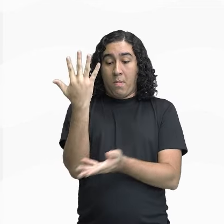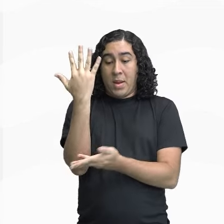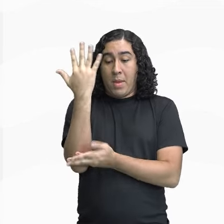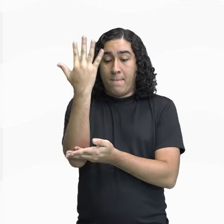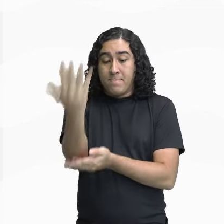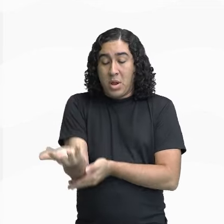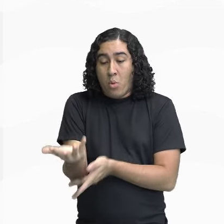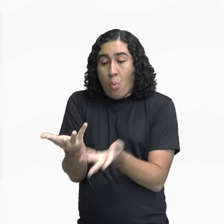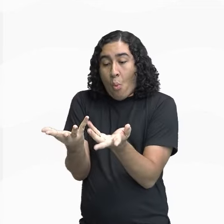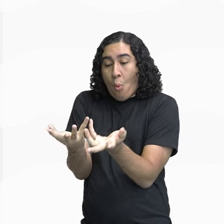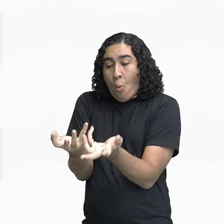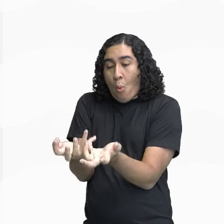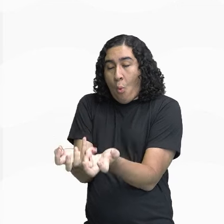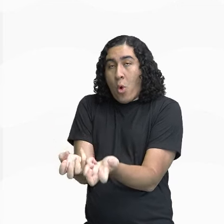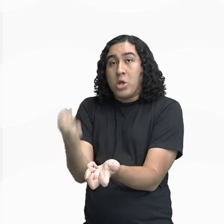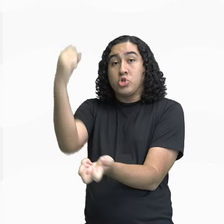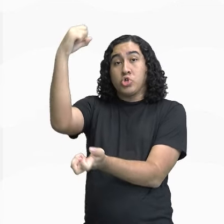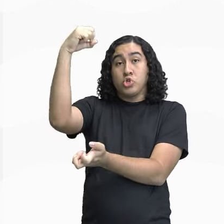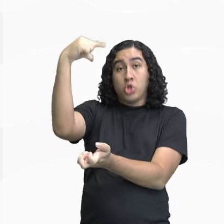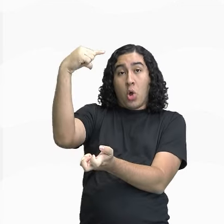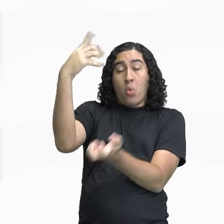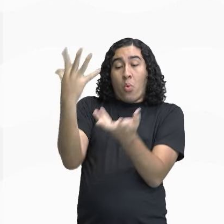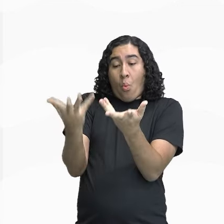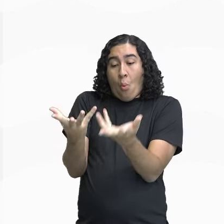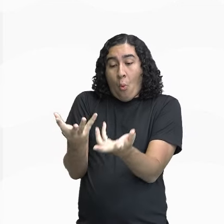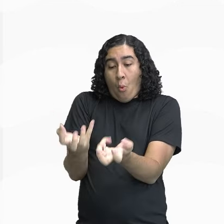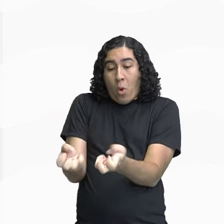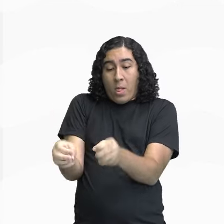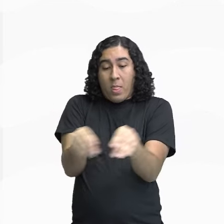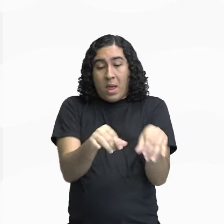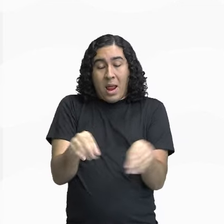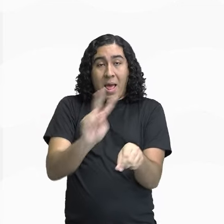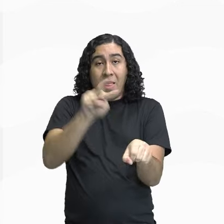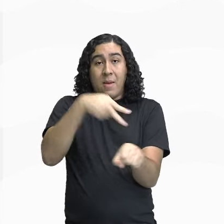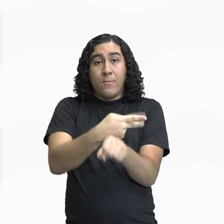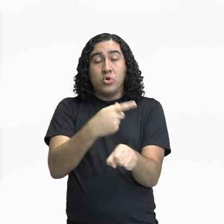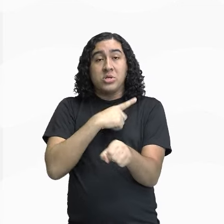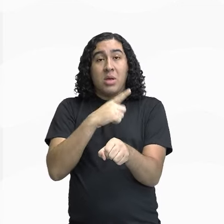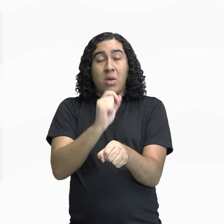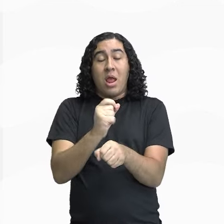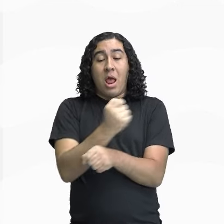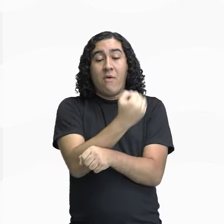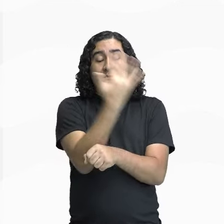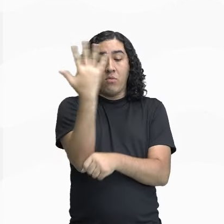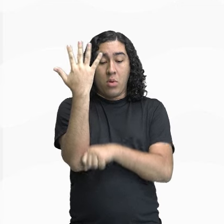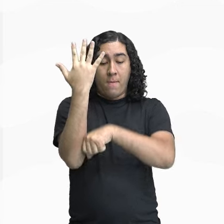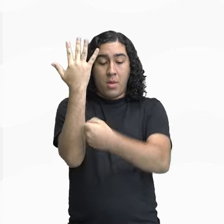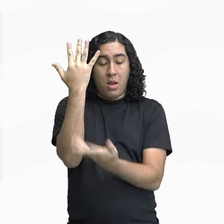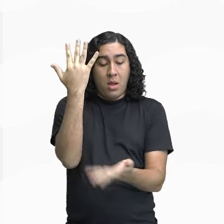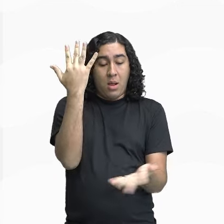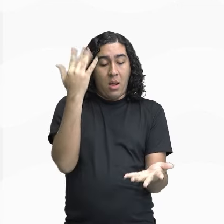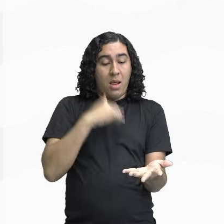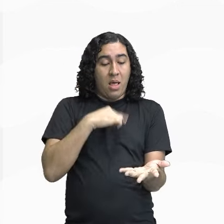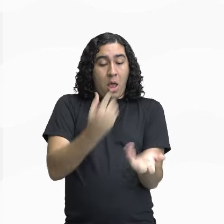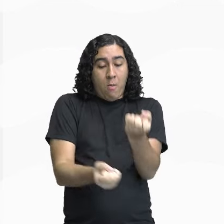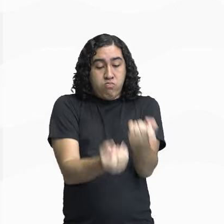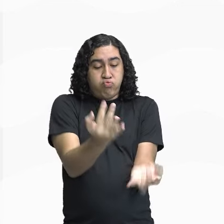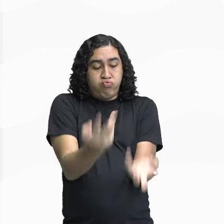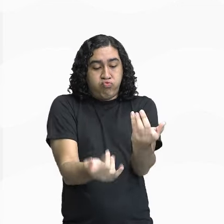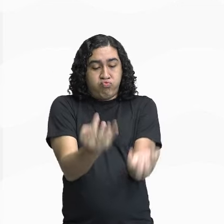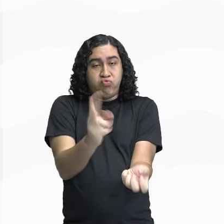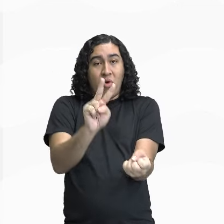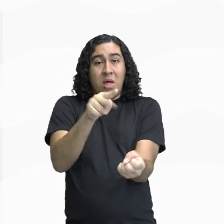deixar secar no sol a terra até atear fogo nas folhas. Então, na primeira chuva, o terreno